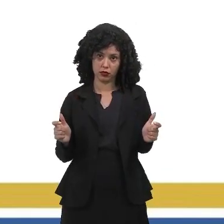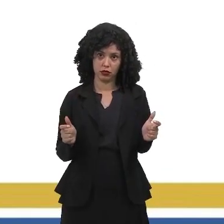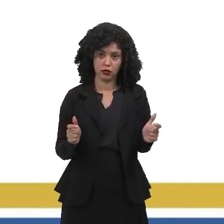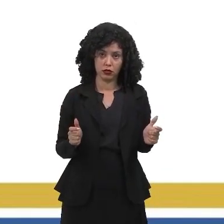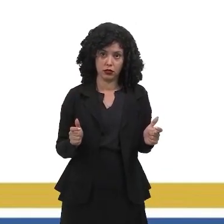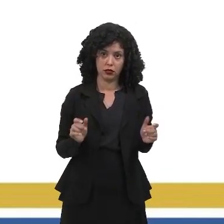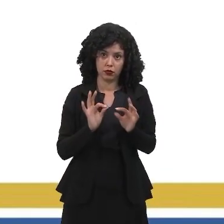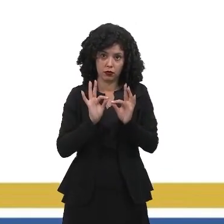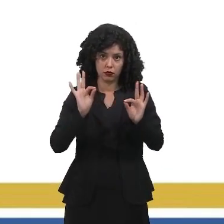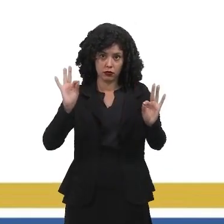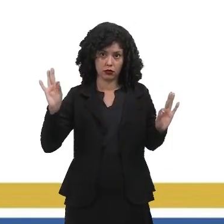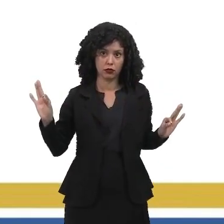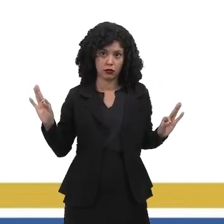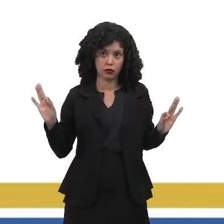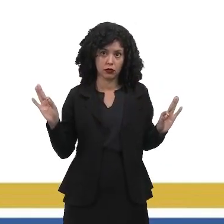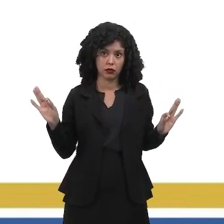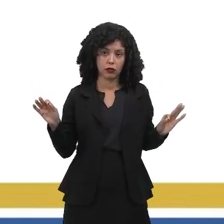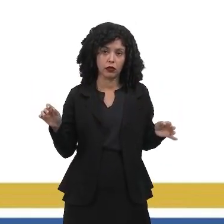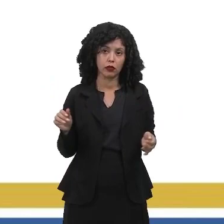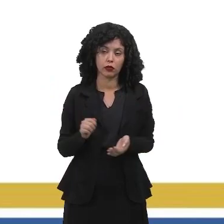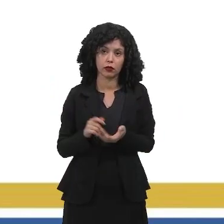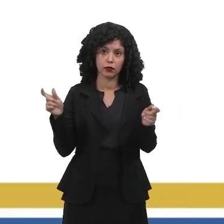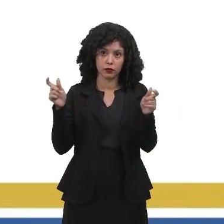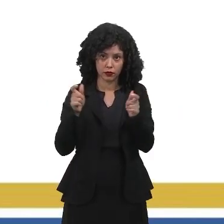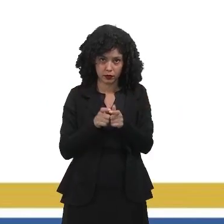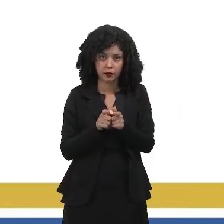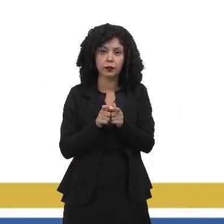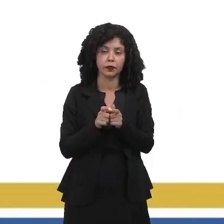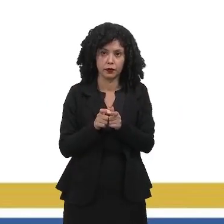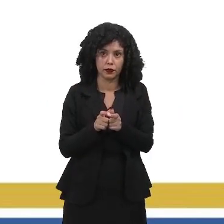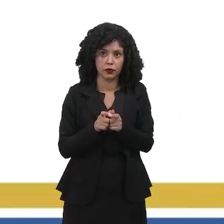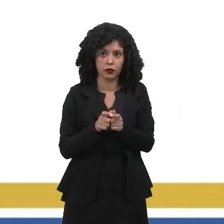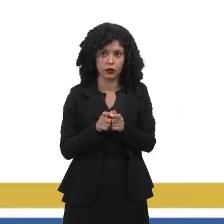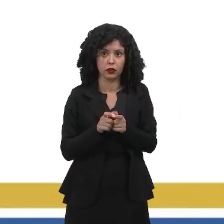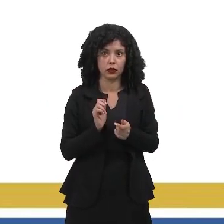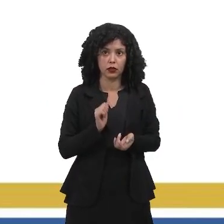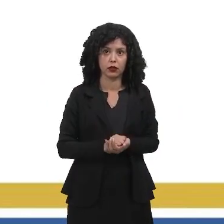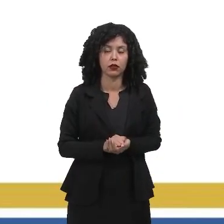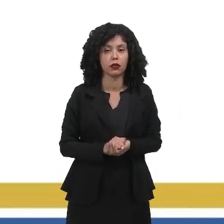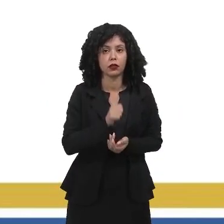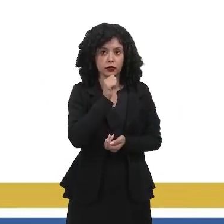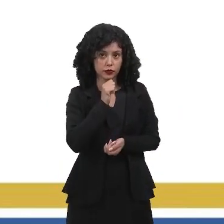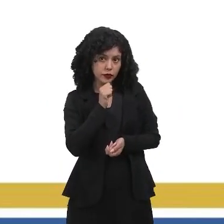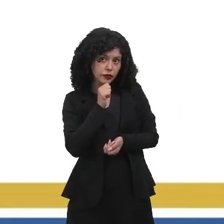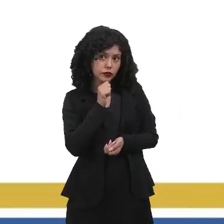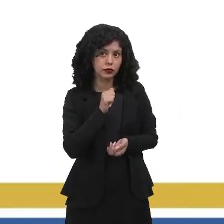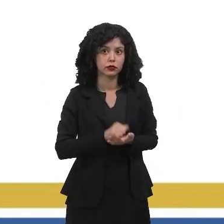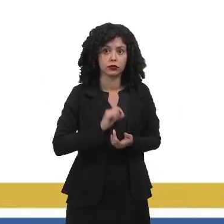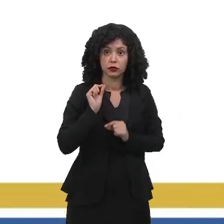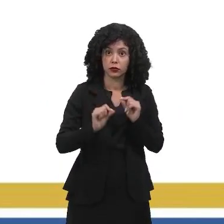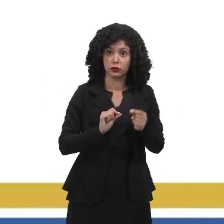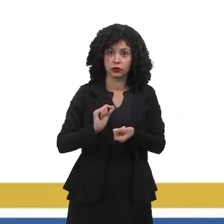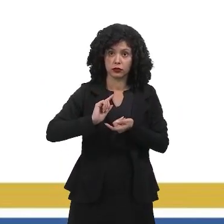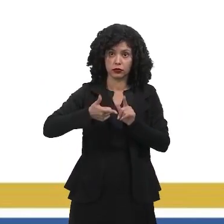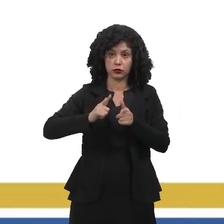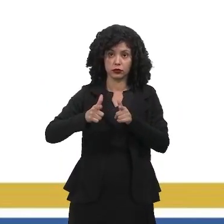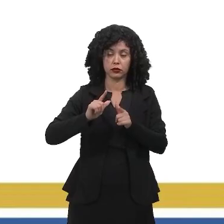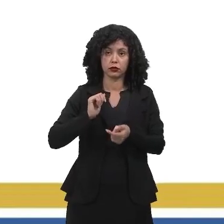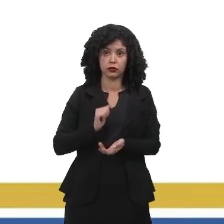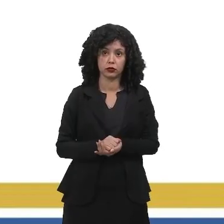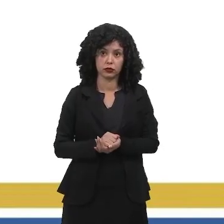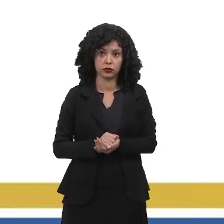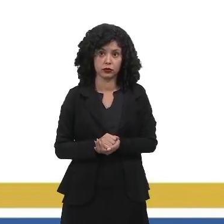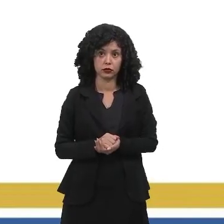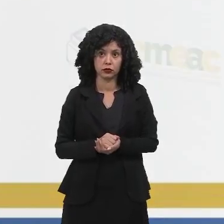o comprimento do barbante, menor vai ser a nossa amplitude. Logo, aqui temos o quê? Gabarito alternativa,